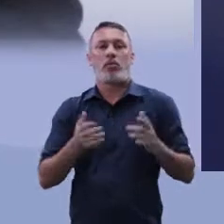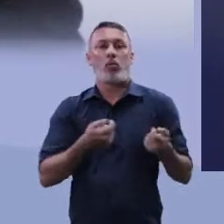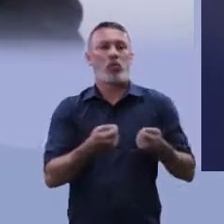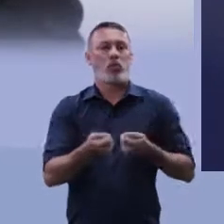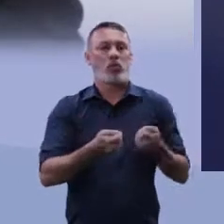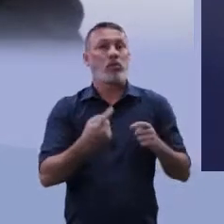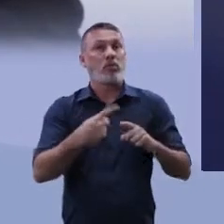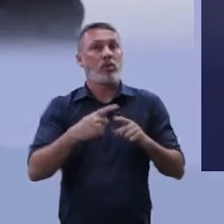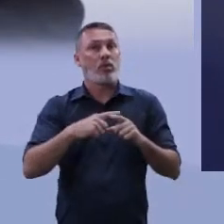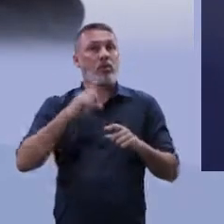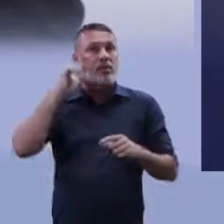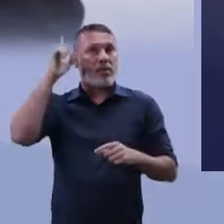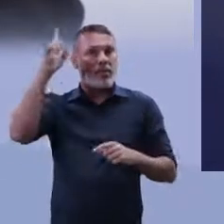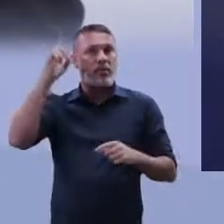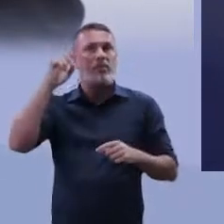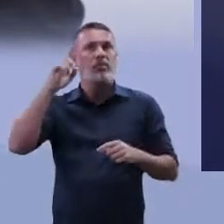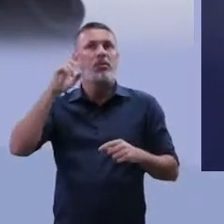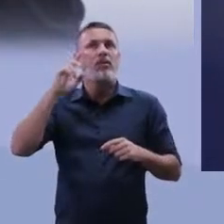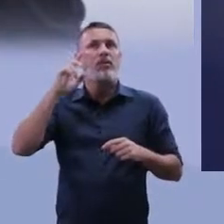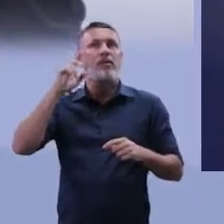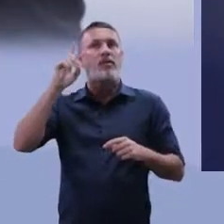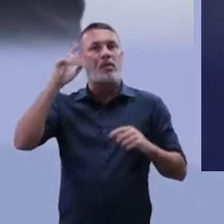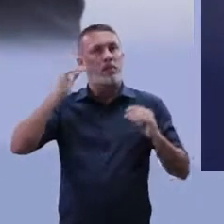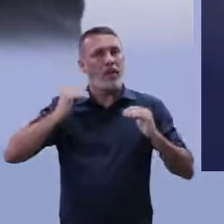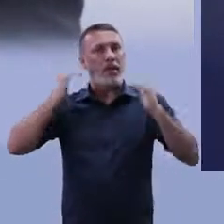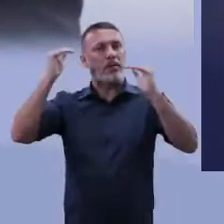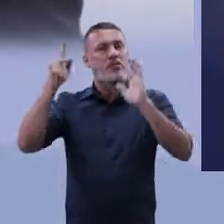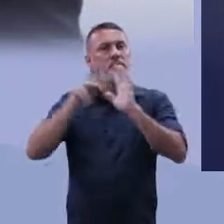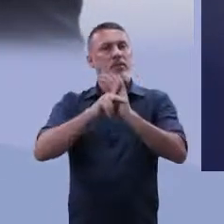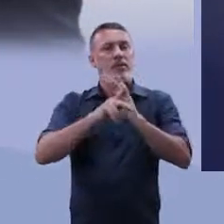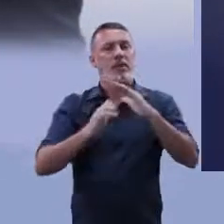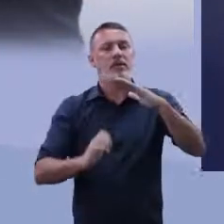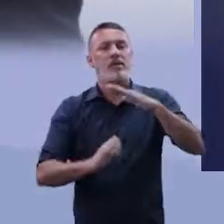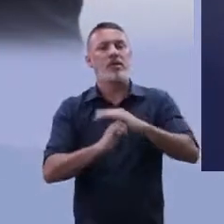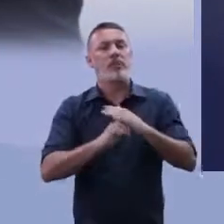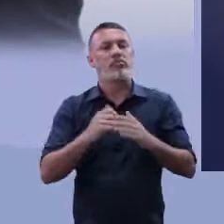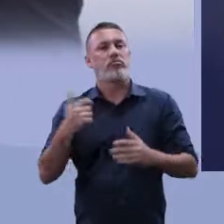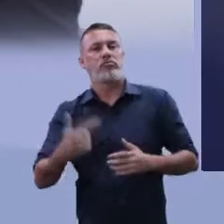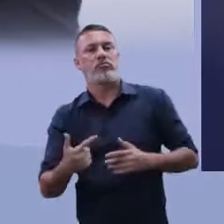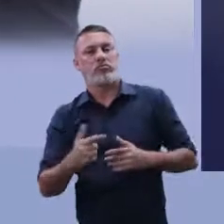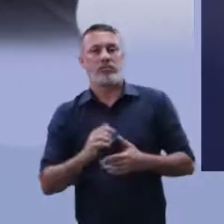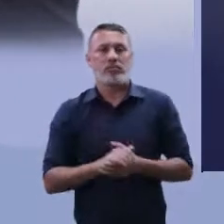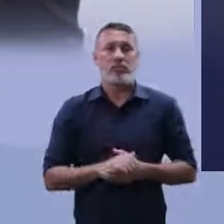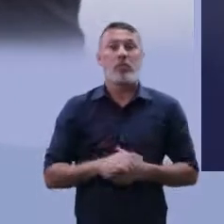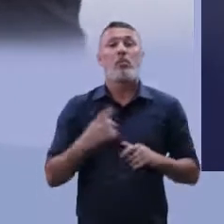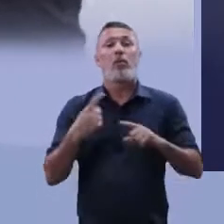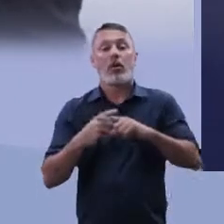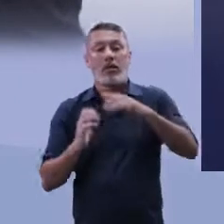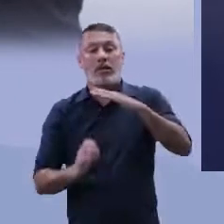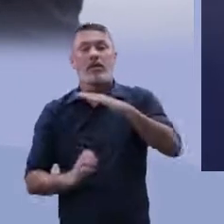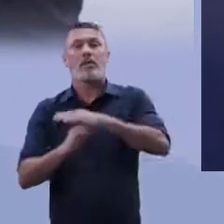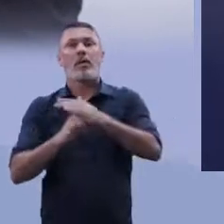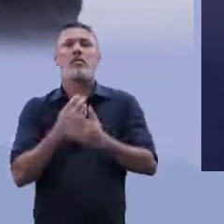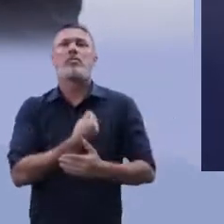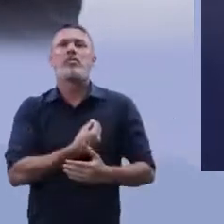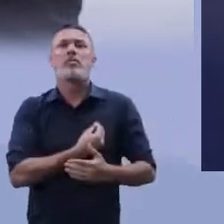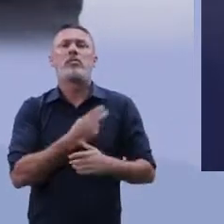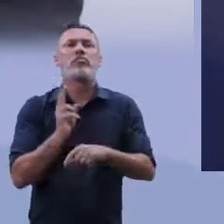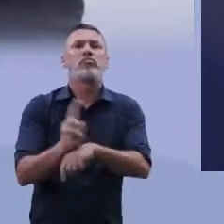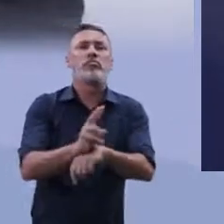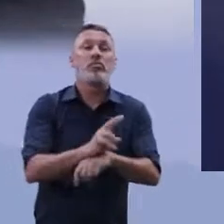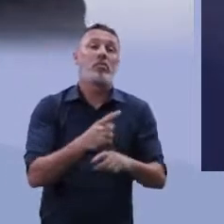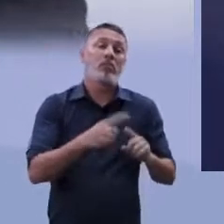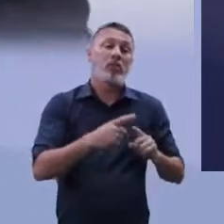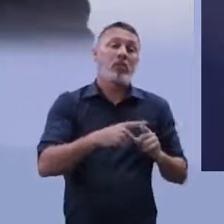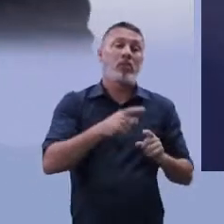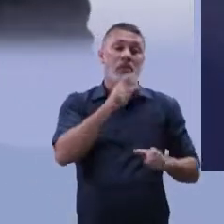que, digamos, Deus, né, e o reino de Deus é um poder atemporal. Então o Estado ele só existe porque